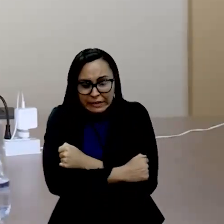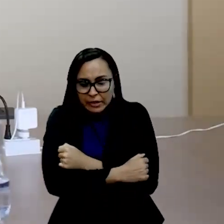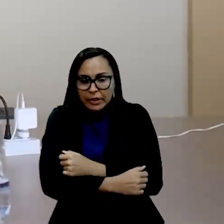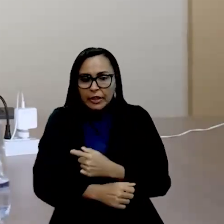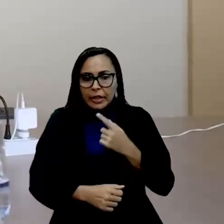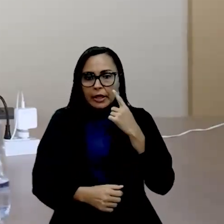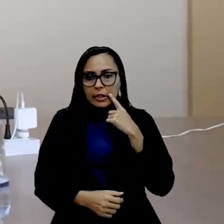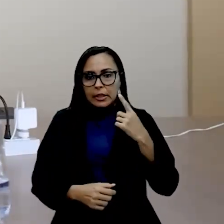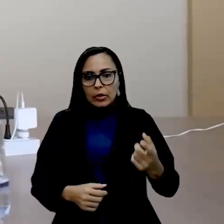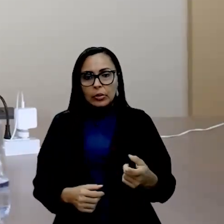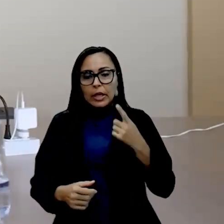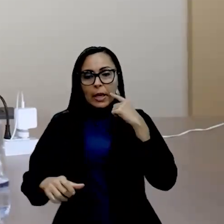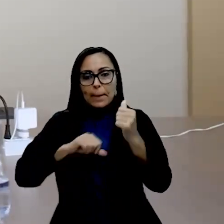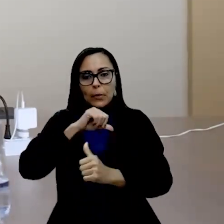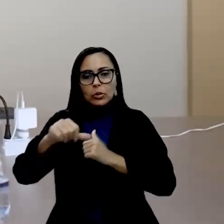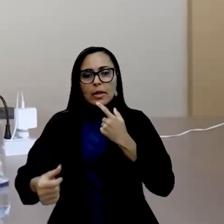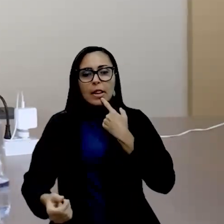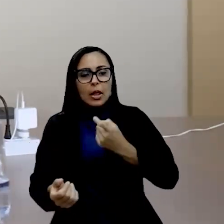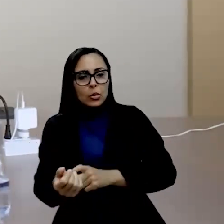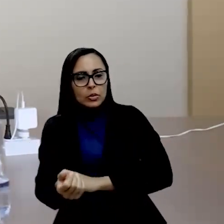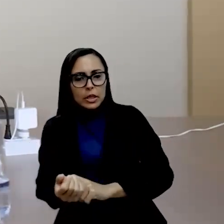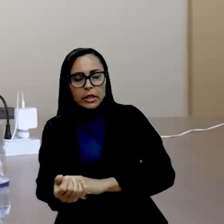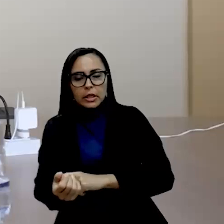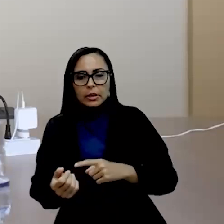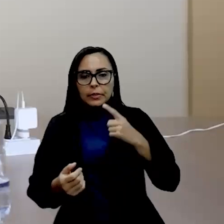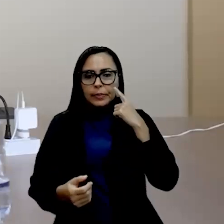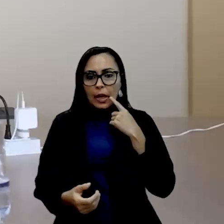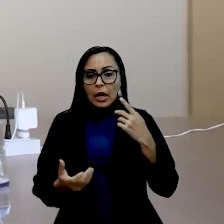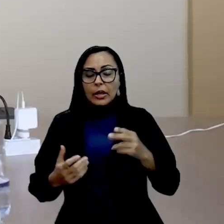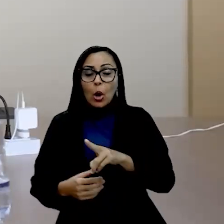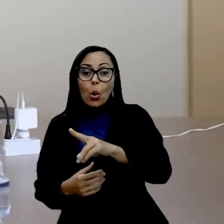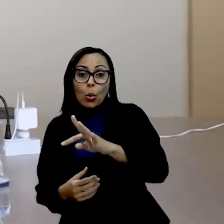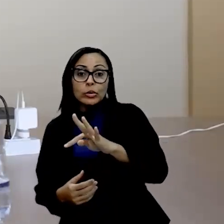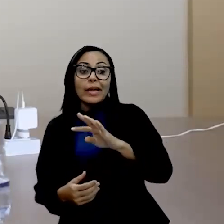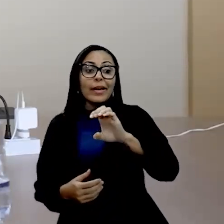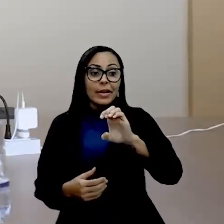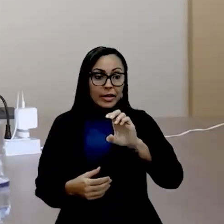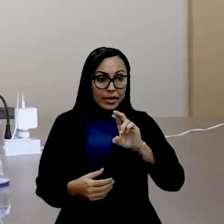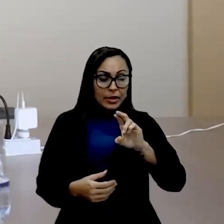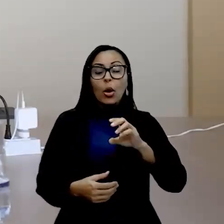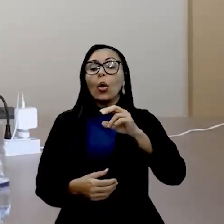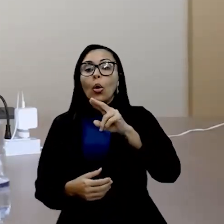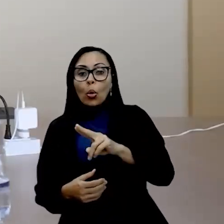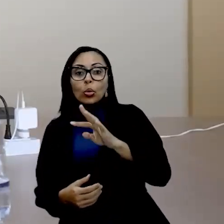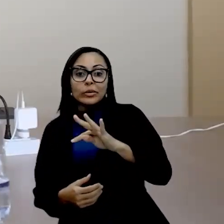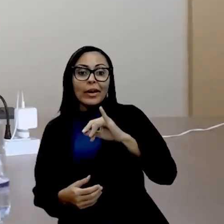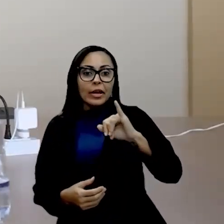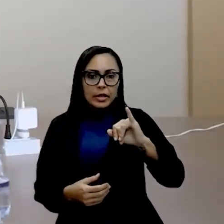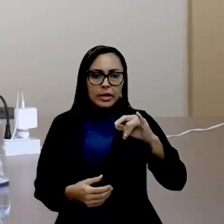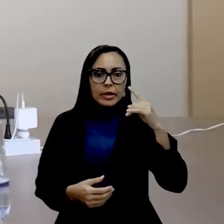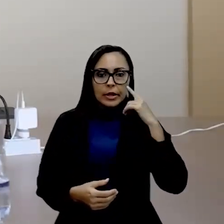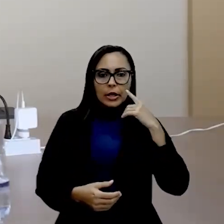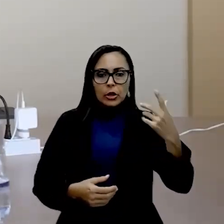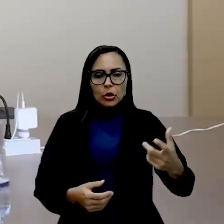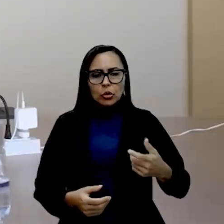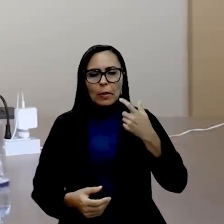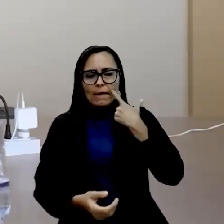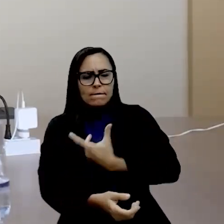sanguíneos e, em alguns casos, até internado na UTI. Já vi casos de prostatite de ser internado na UTI. Tomar antibiótico venoso e